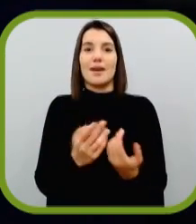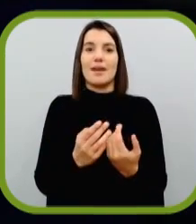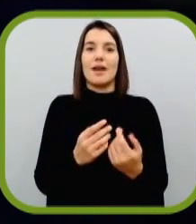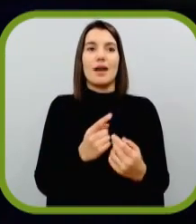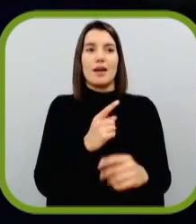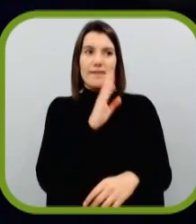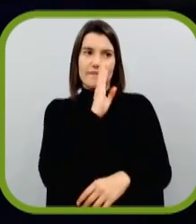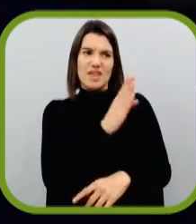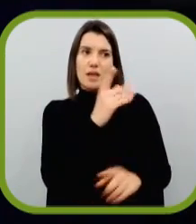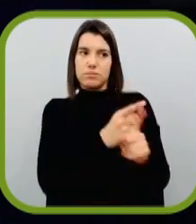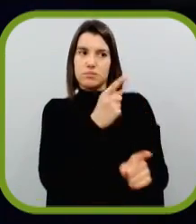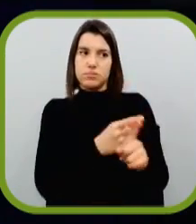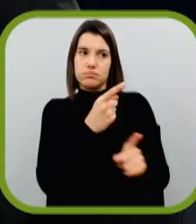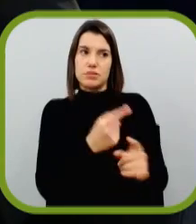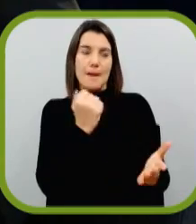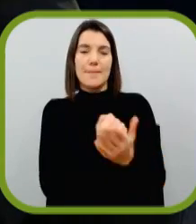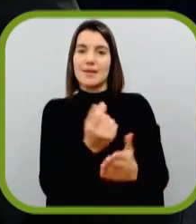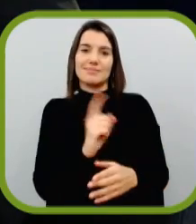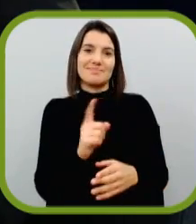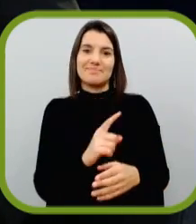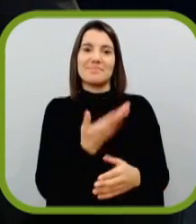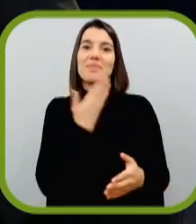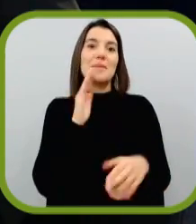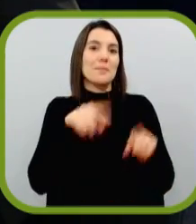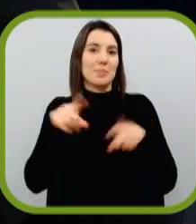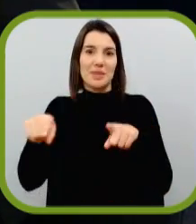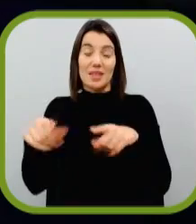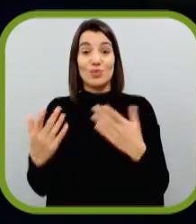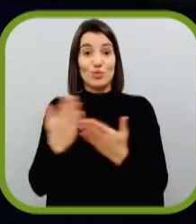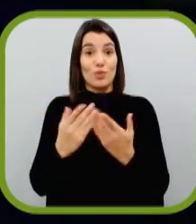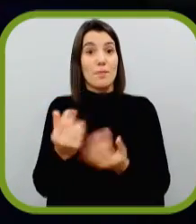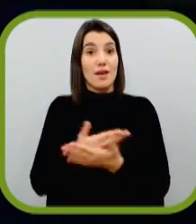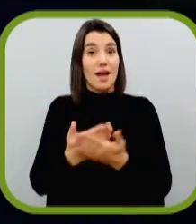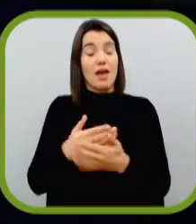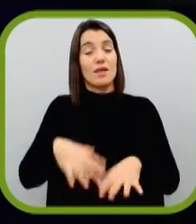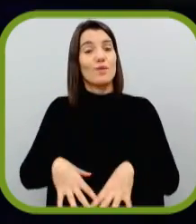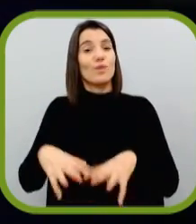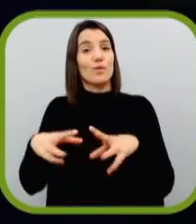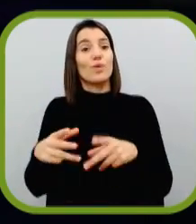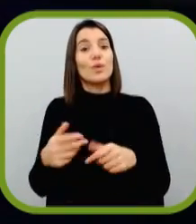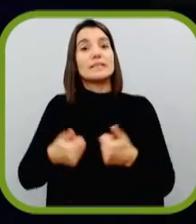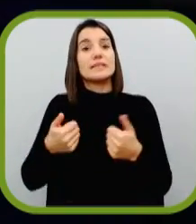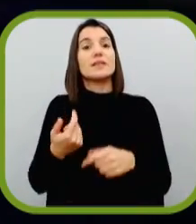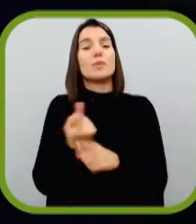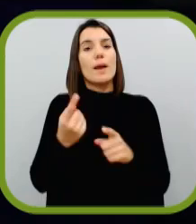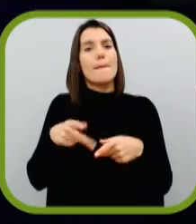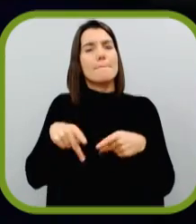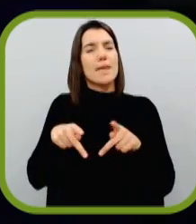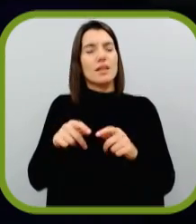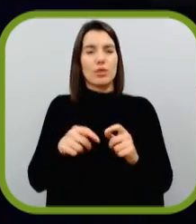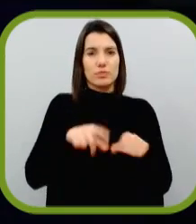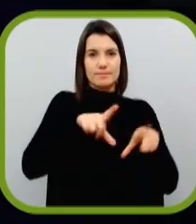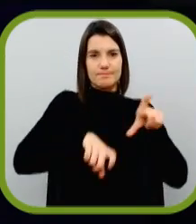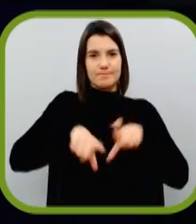menos fiéis aos produtos, aos serviços e às marcas, e os estudos de mercado têm evoluído acima de tudo em termos do refinamento das